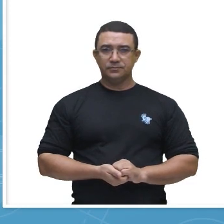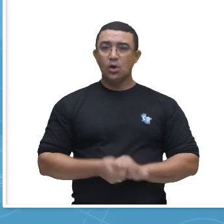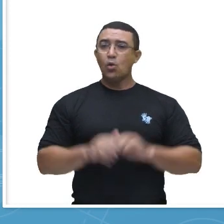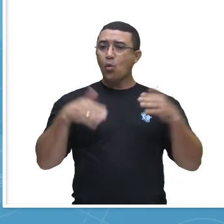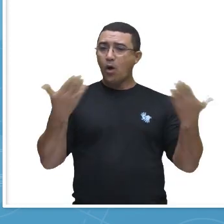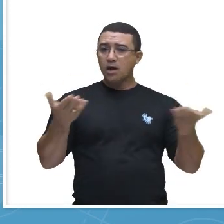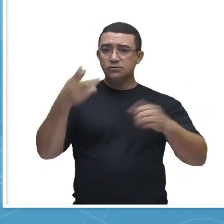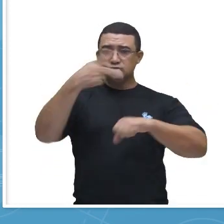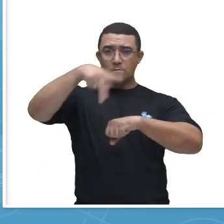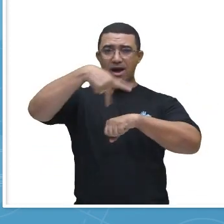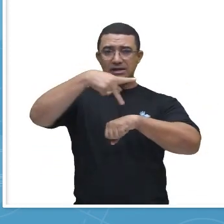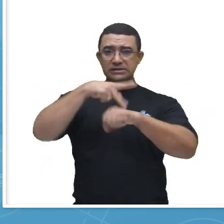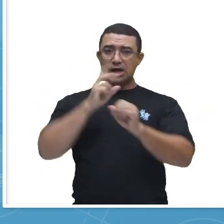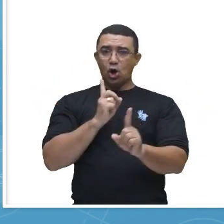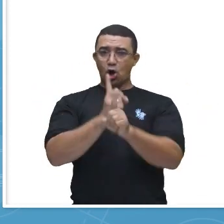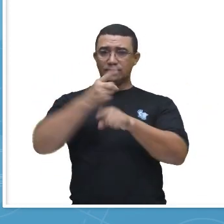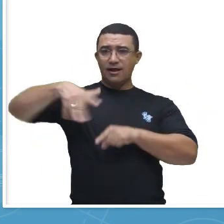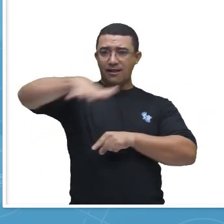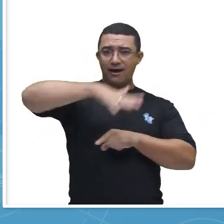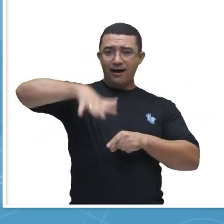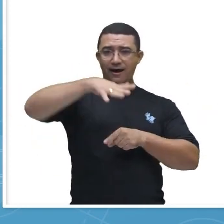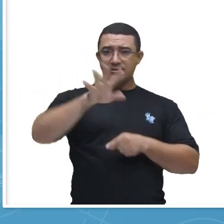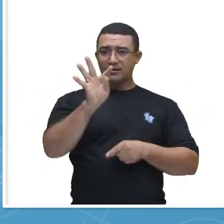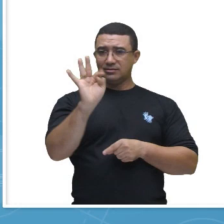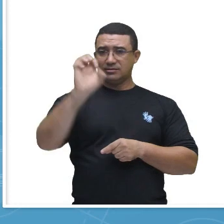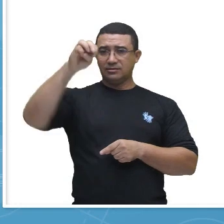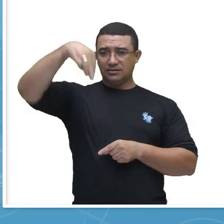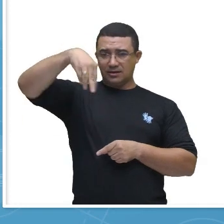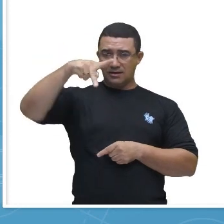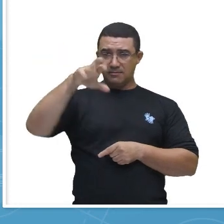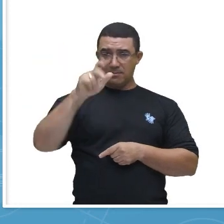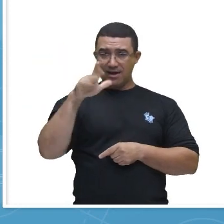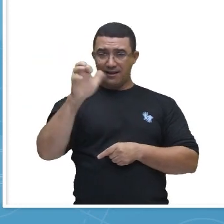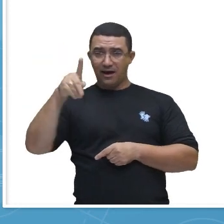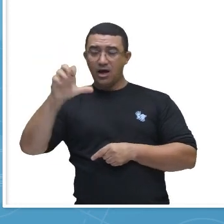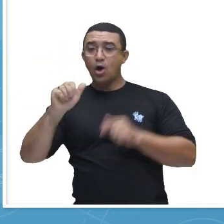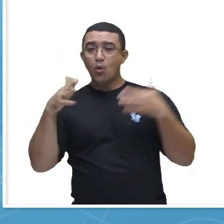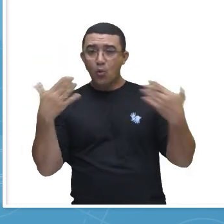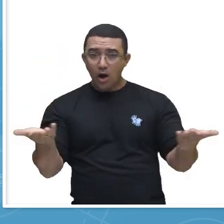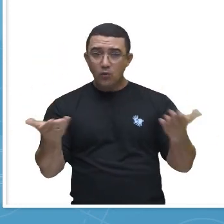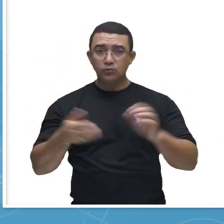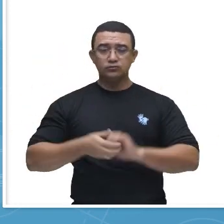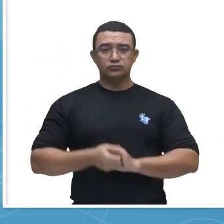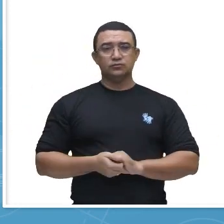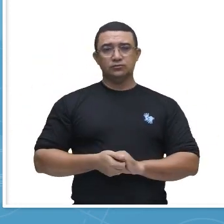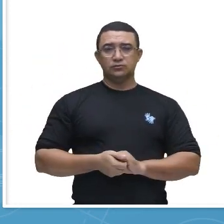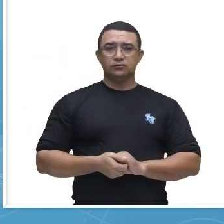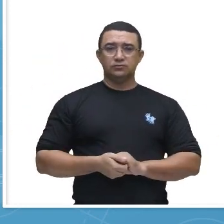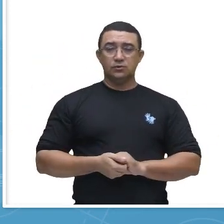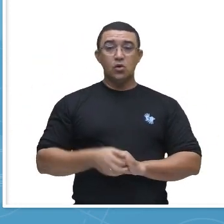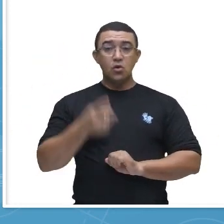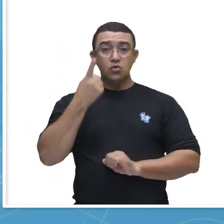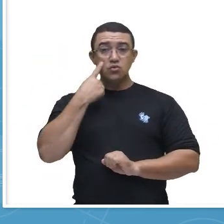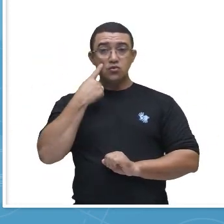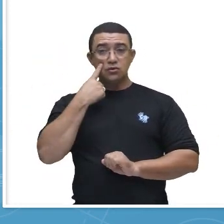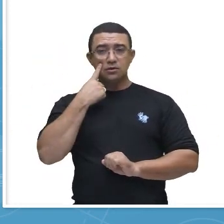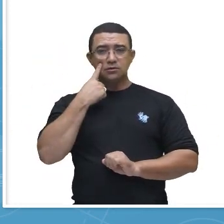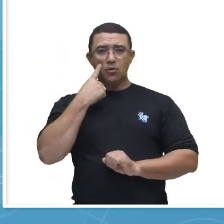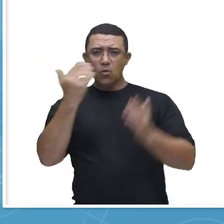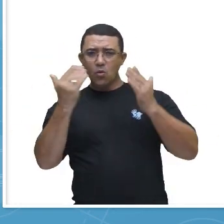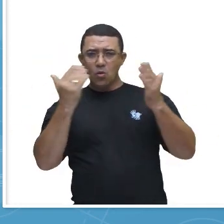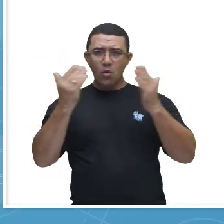Então, a gente tem aí na letra A, Brasil, Argentina e Japão, né, vão